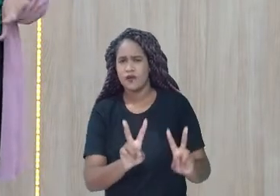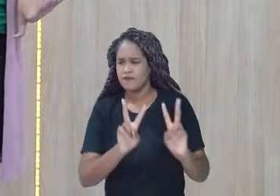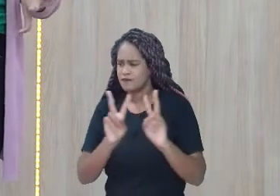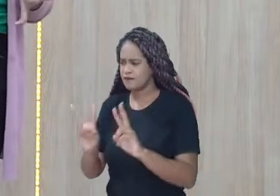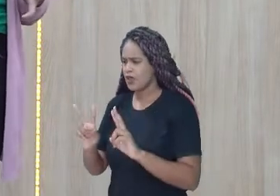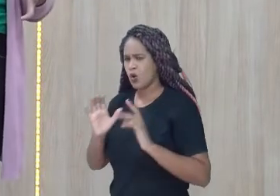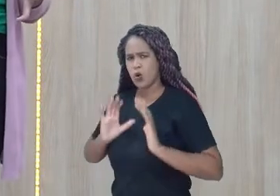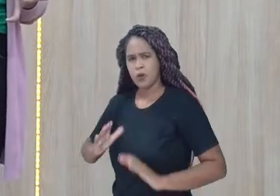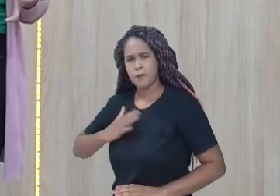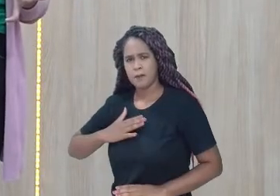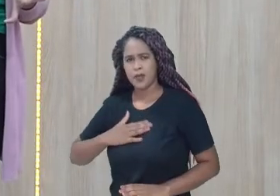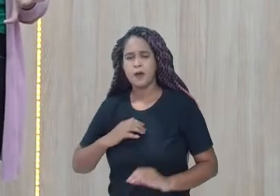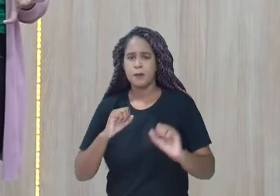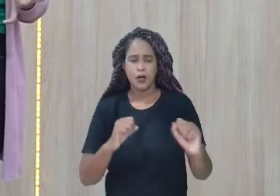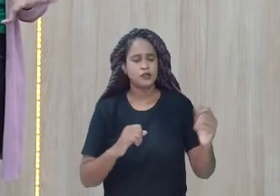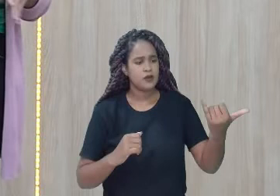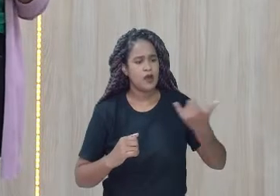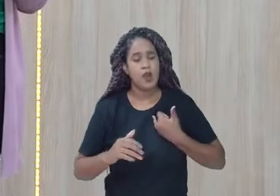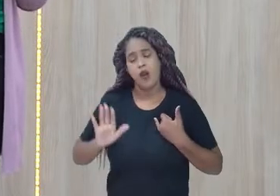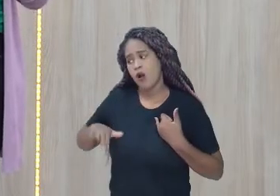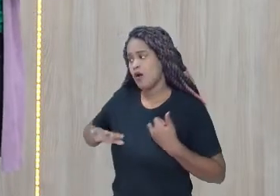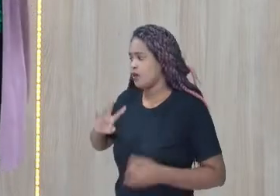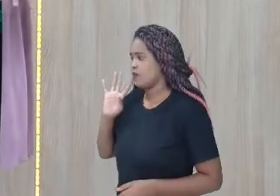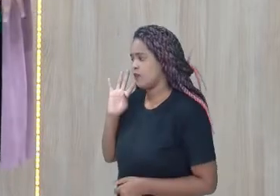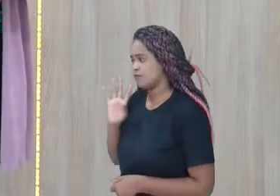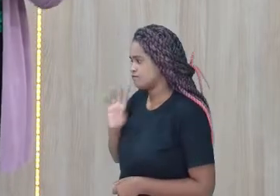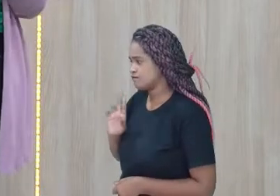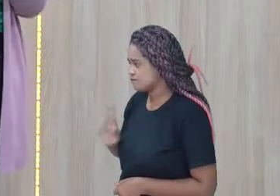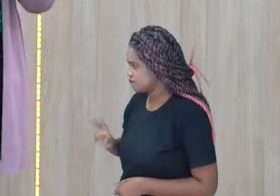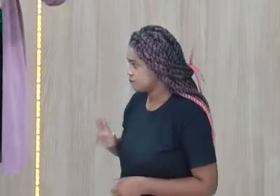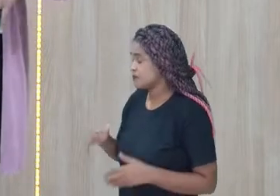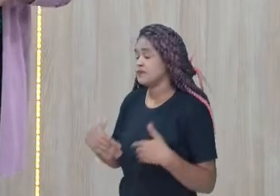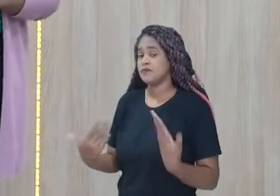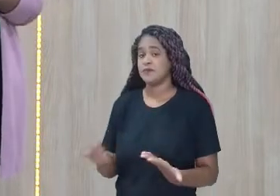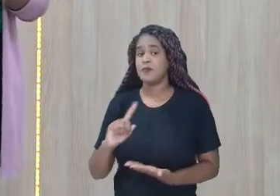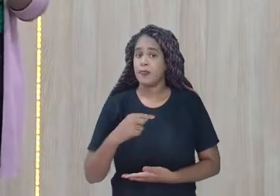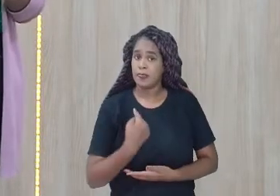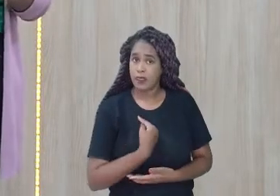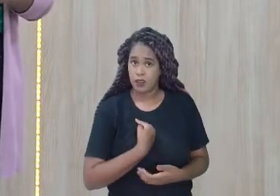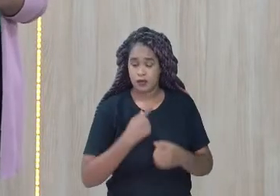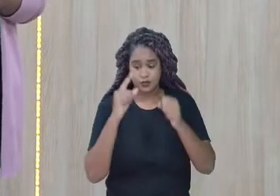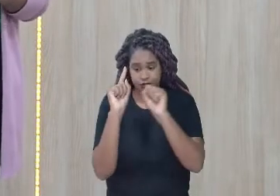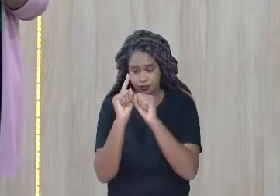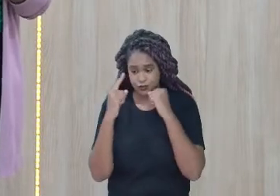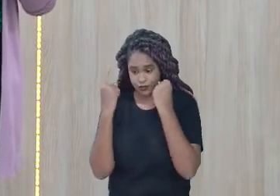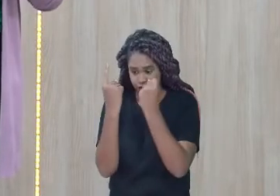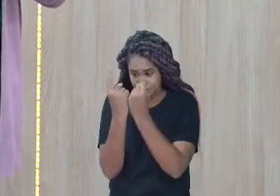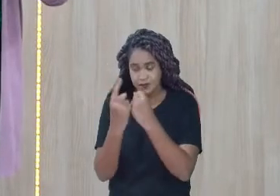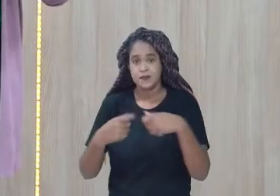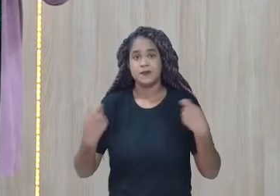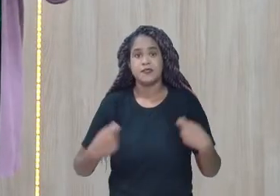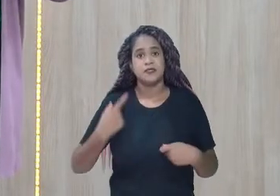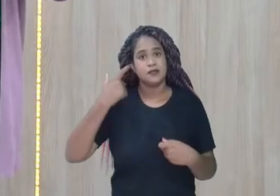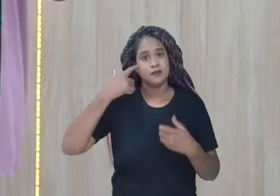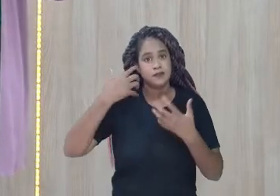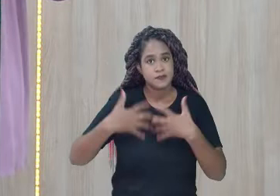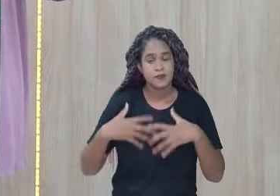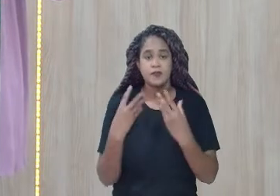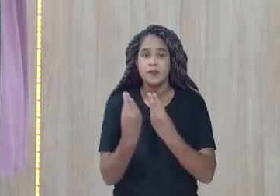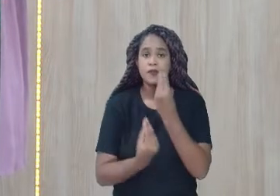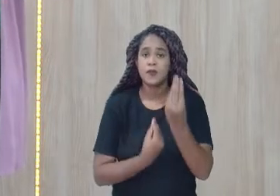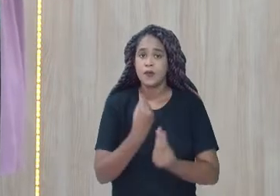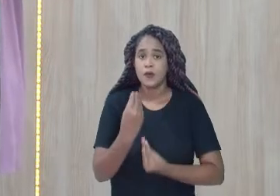seu comportamento não foi legal. Então, a gente que está vivendo em sociedade tem sempre que pensar em como o